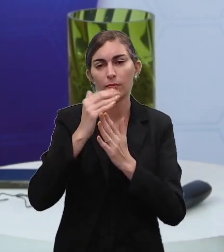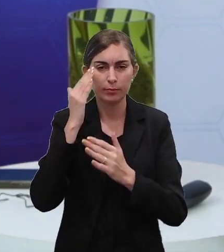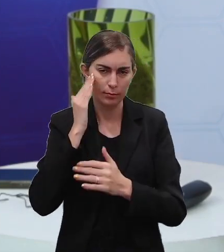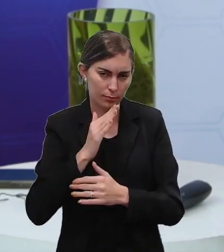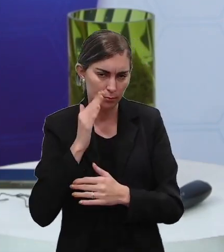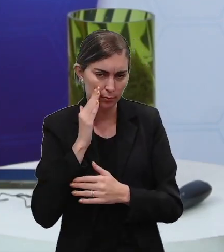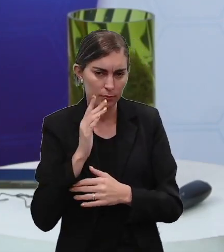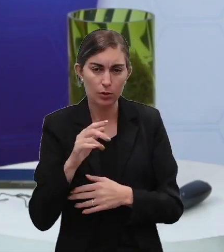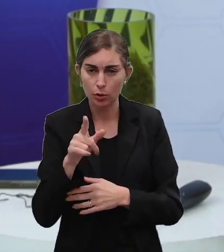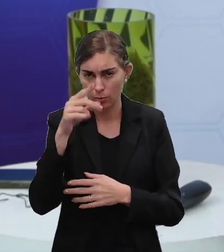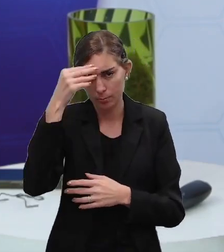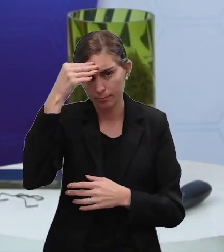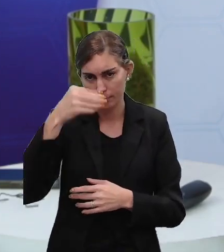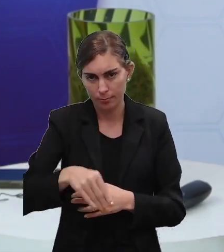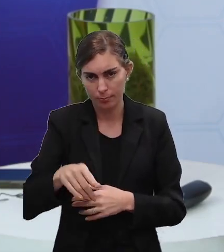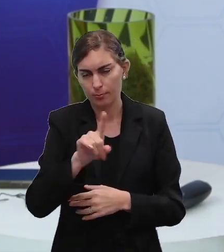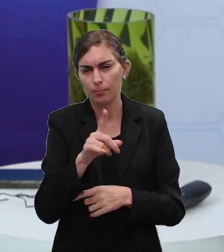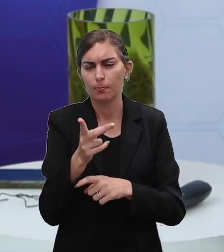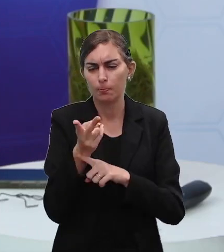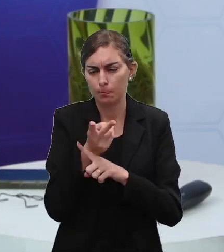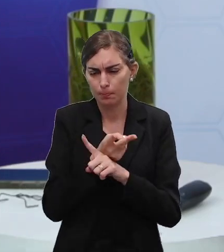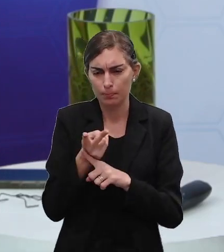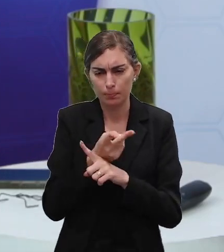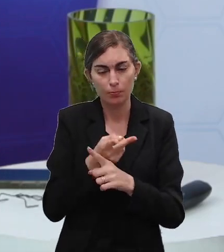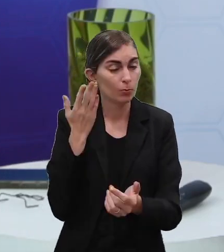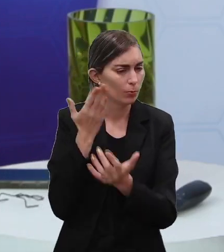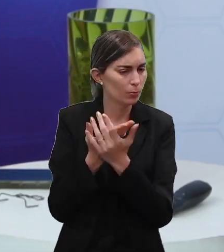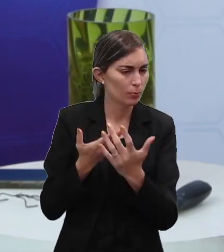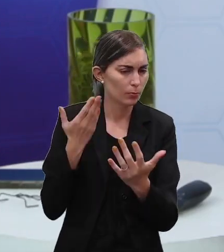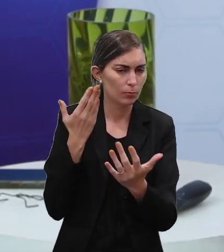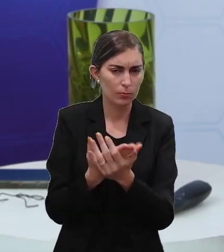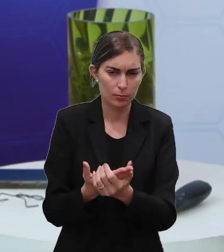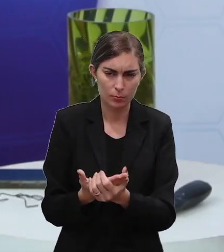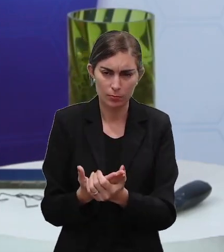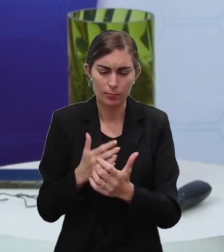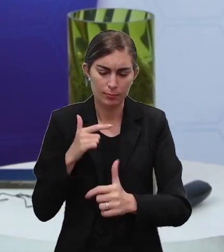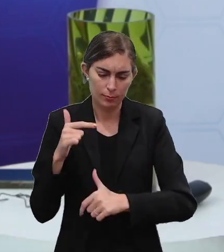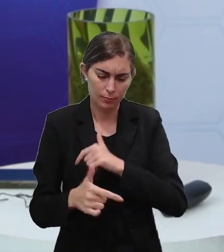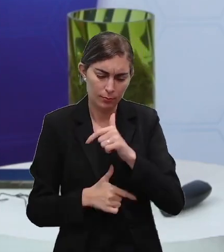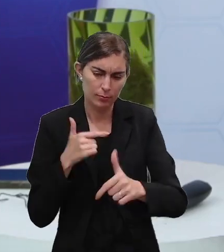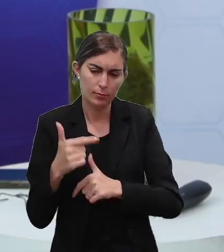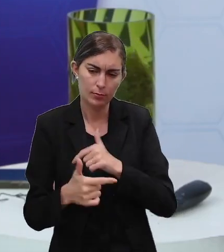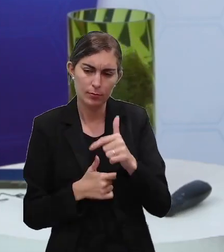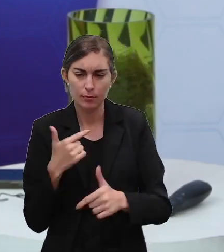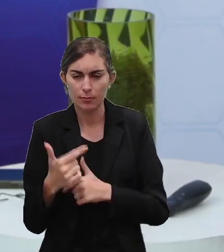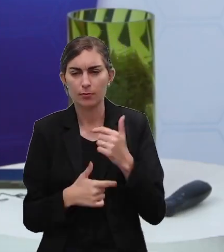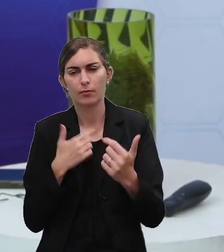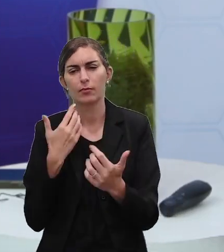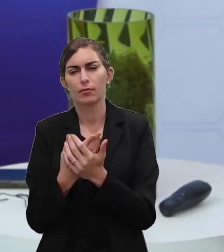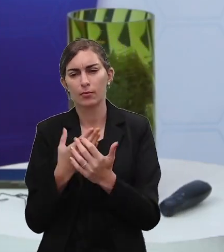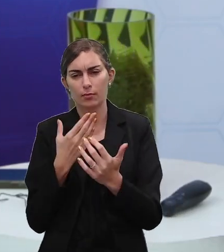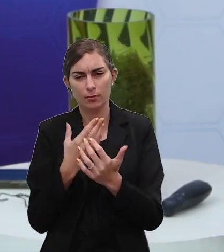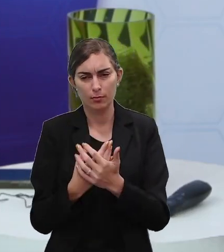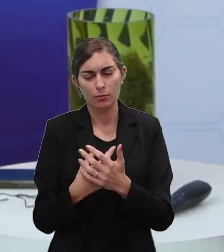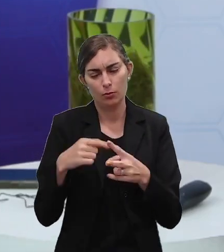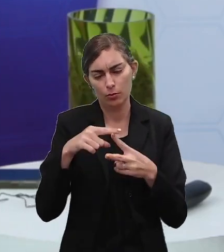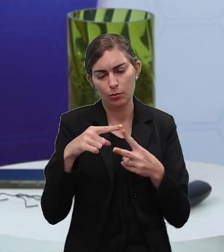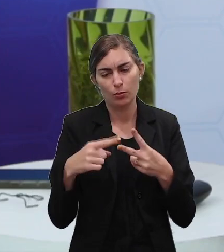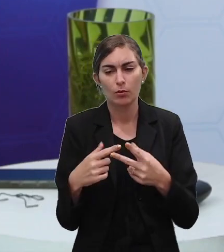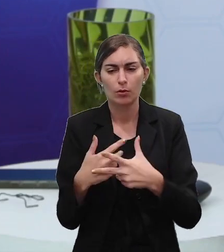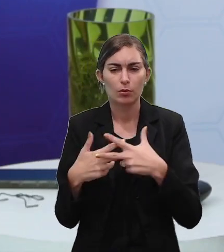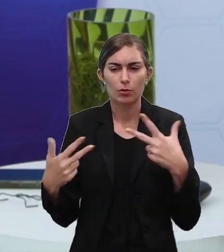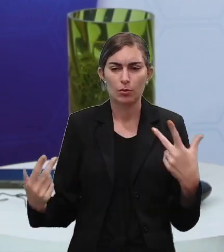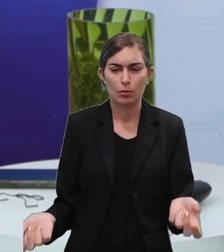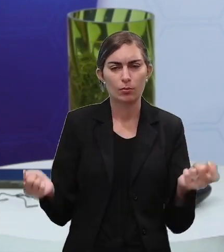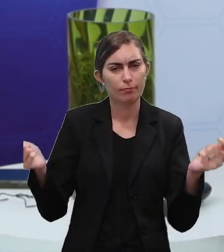entende? Então não desista, busca, estuda. Trabalhar e estudar são duas coisas